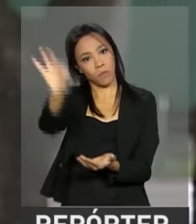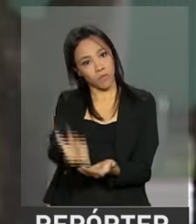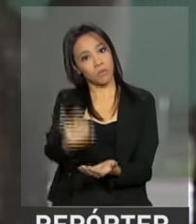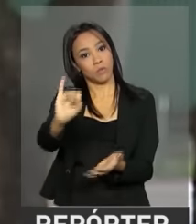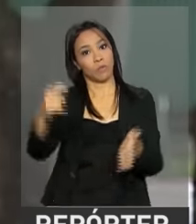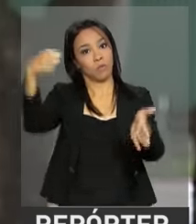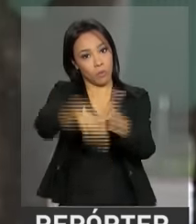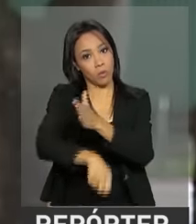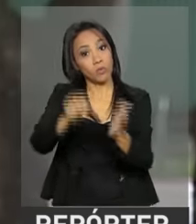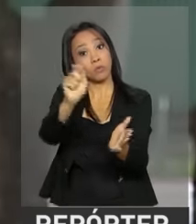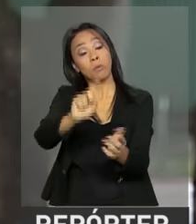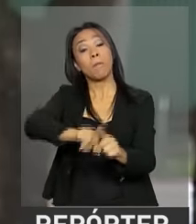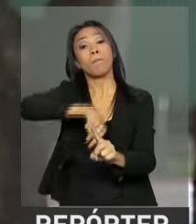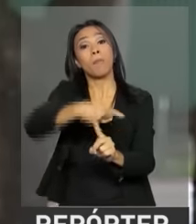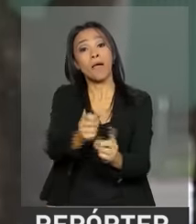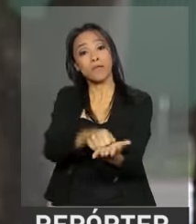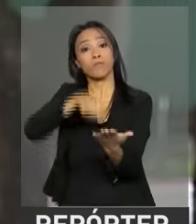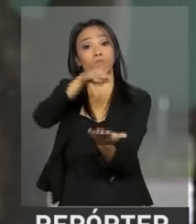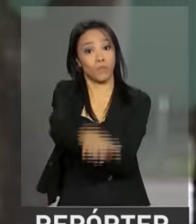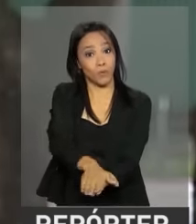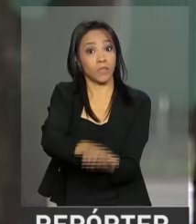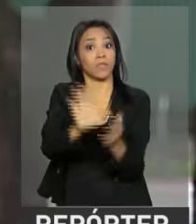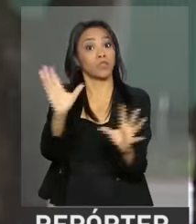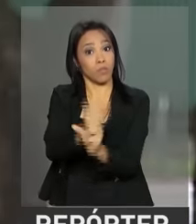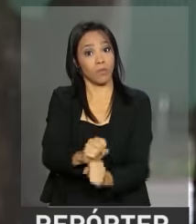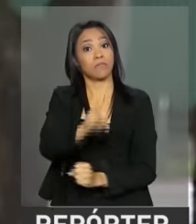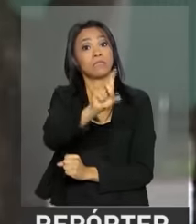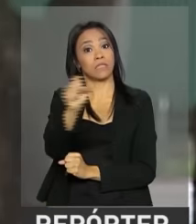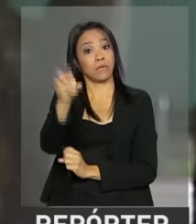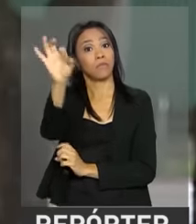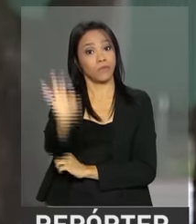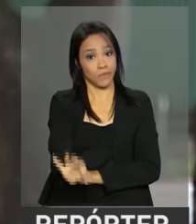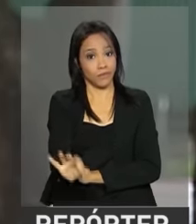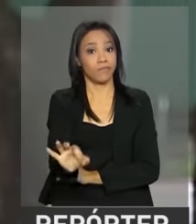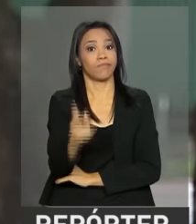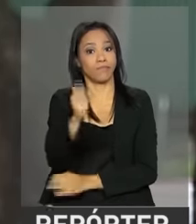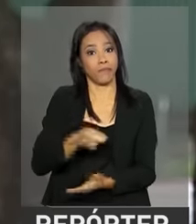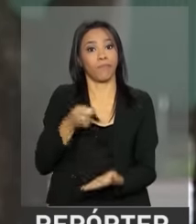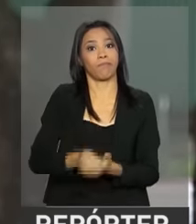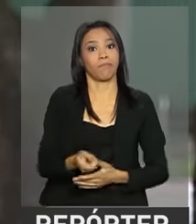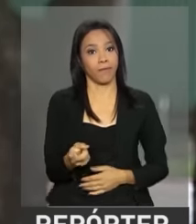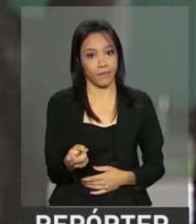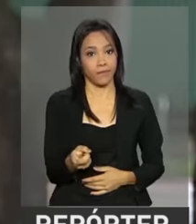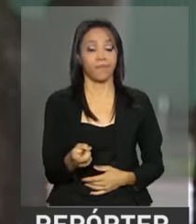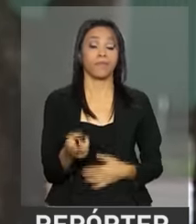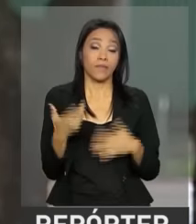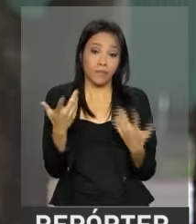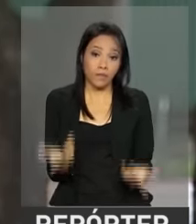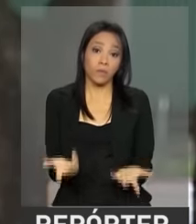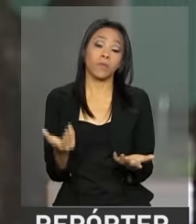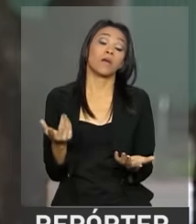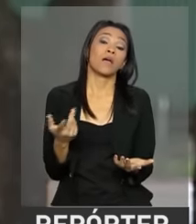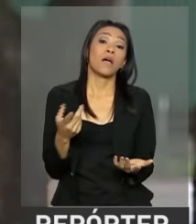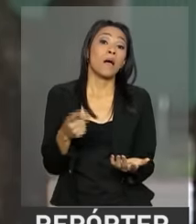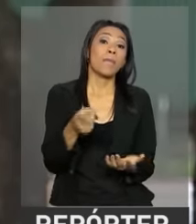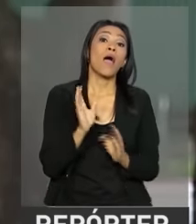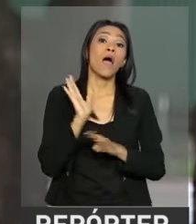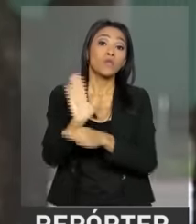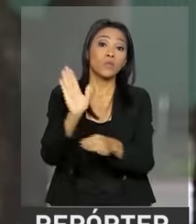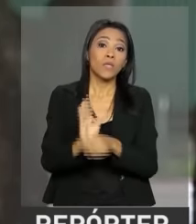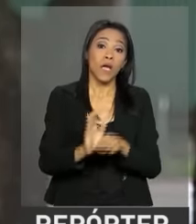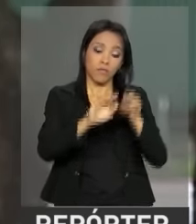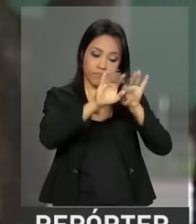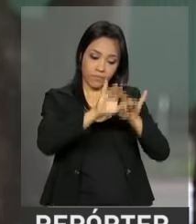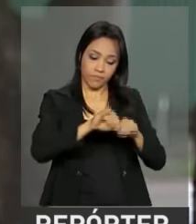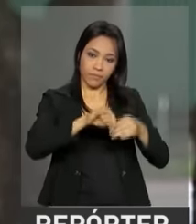50% de multa ou seja 100% do valor pago pela mercadoria para ajudar no momento dessa declaração